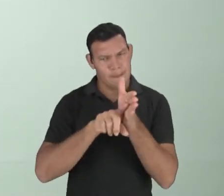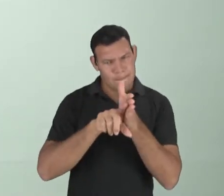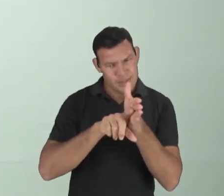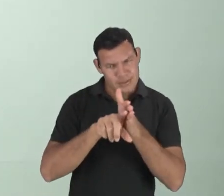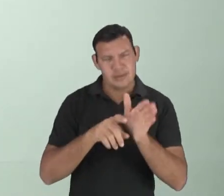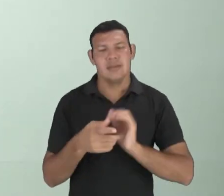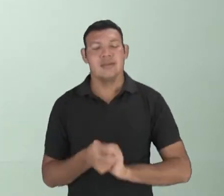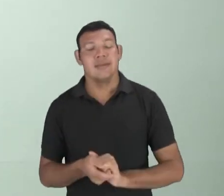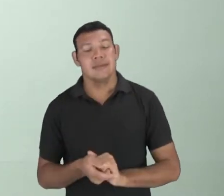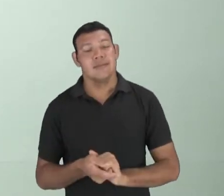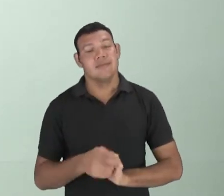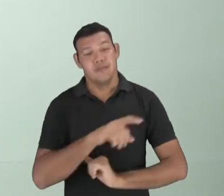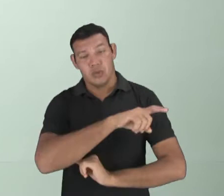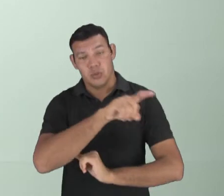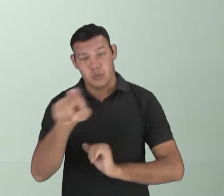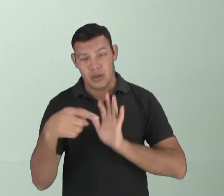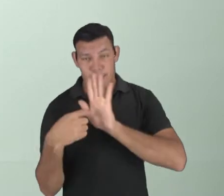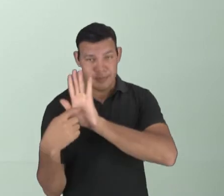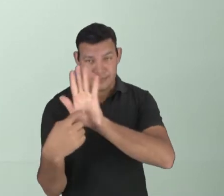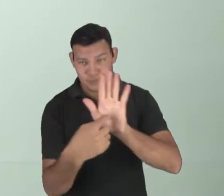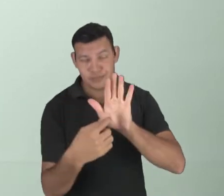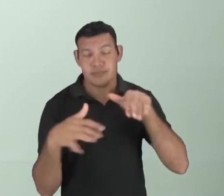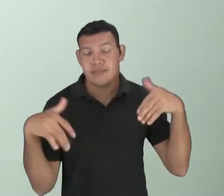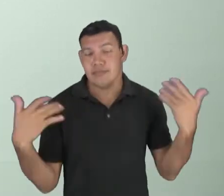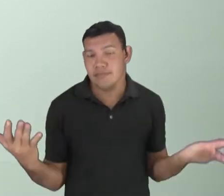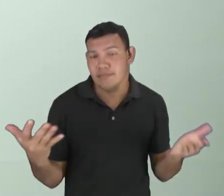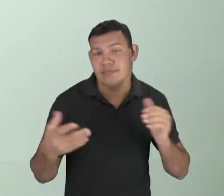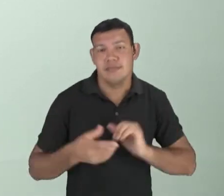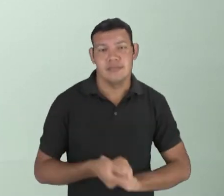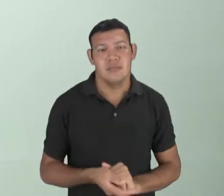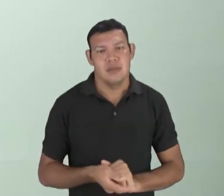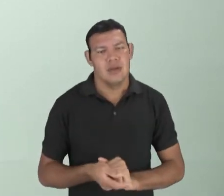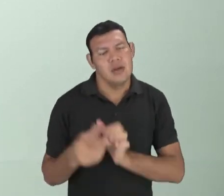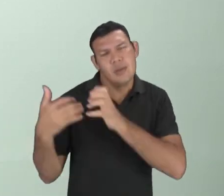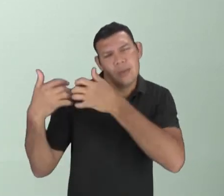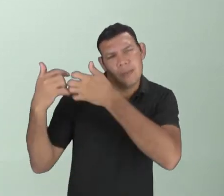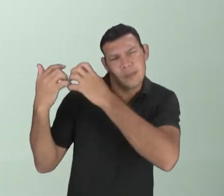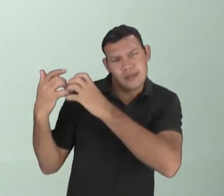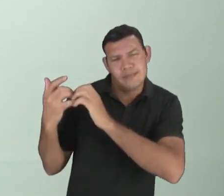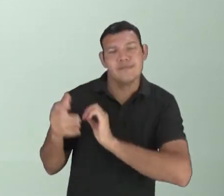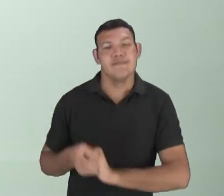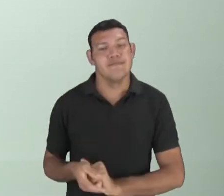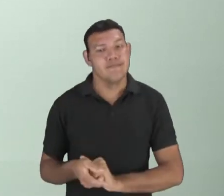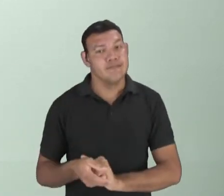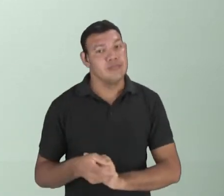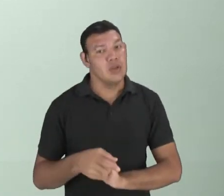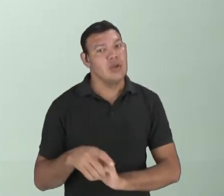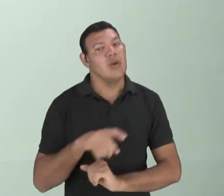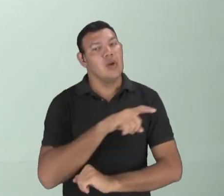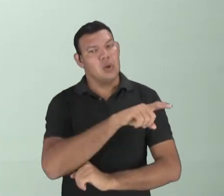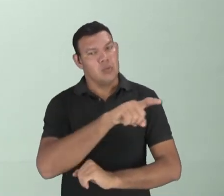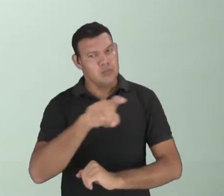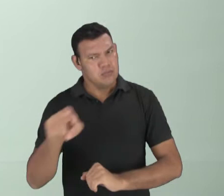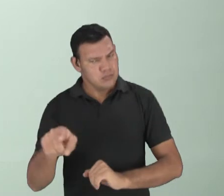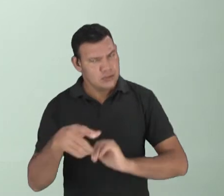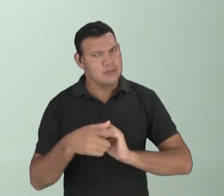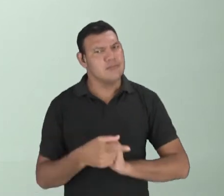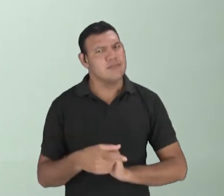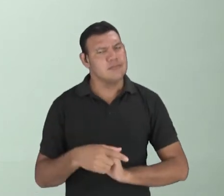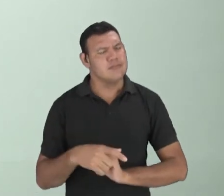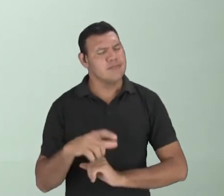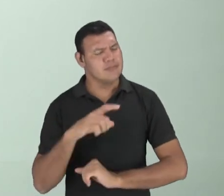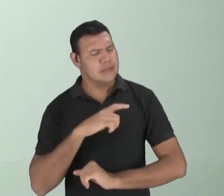pesquisei para trazer para vocês. Pessoal, essa é uma reflexão que deve partir sempre,